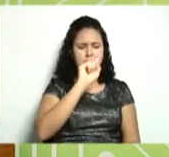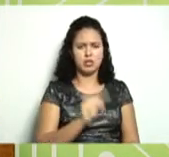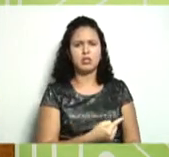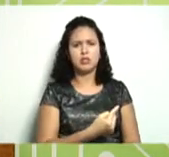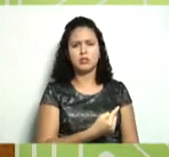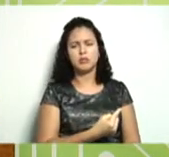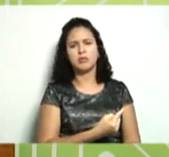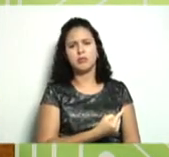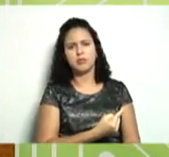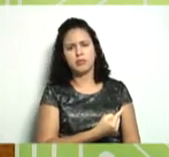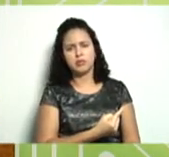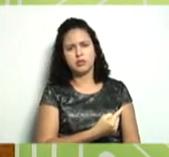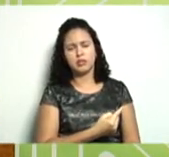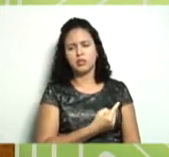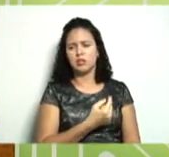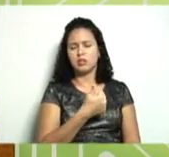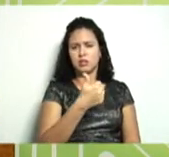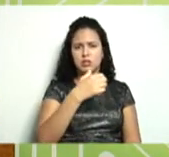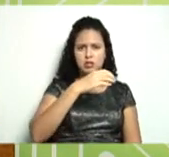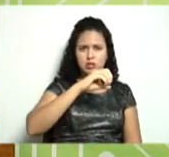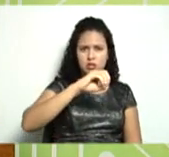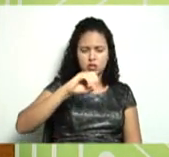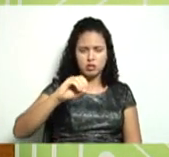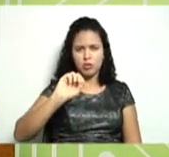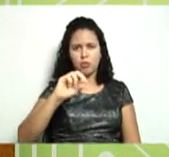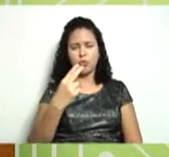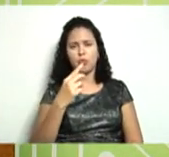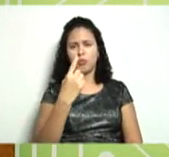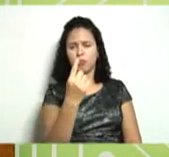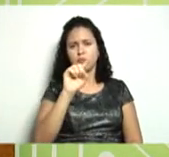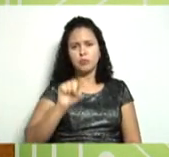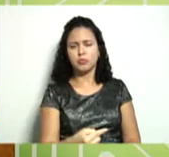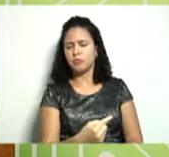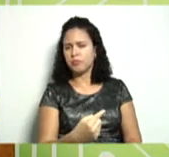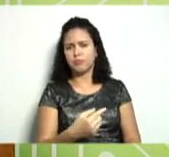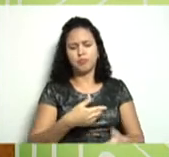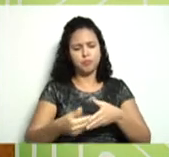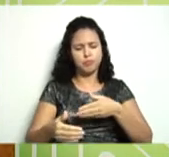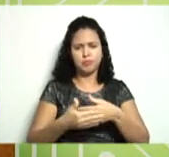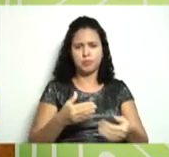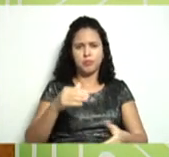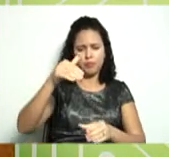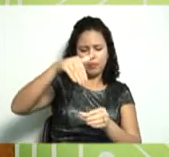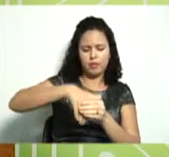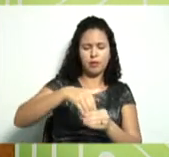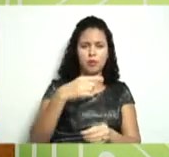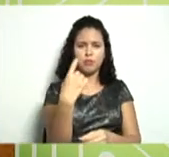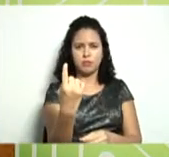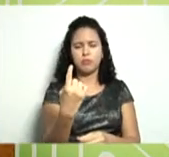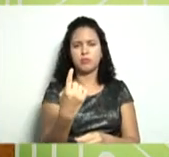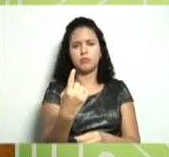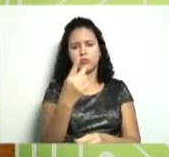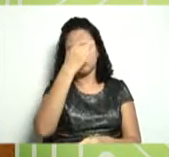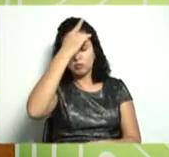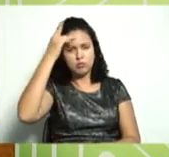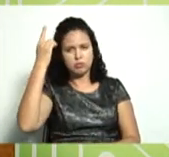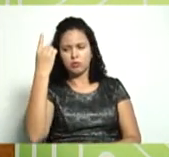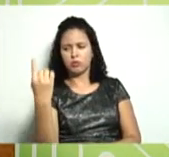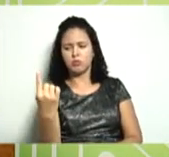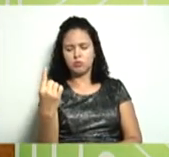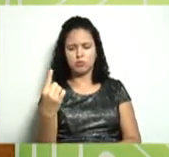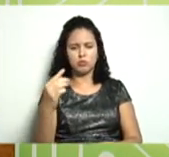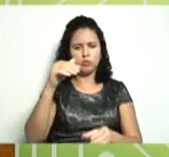quem entrar com 100 e quem entrar com 1 milhão terá o mesmo direito a voto. Uma pessoa, um voto.